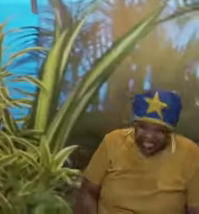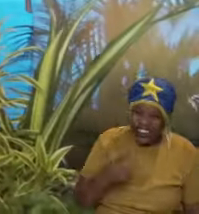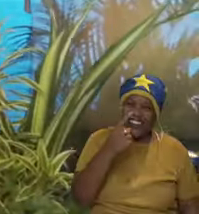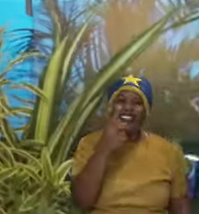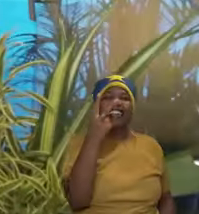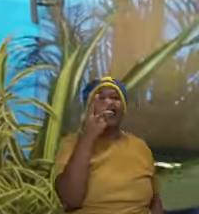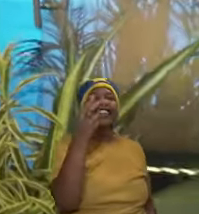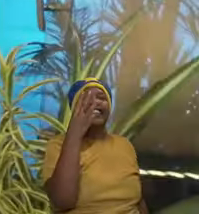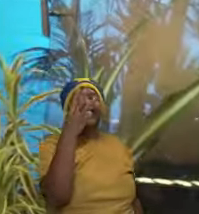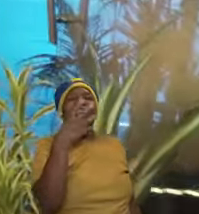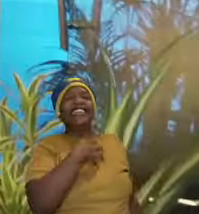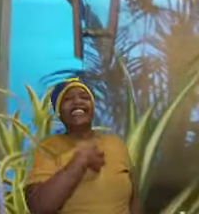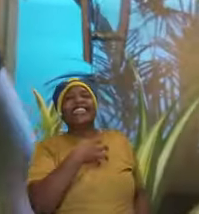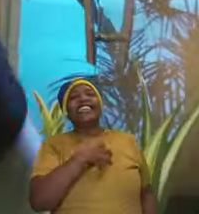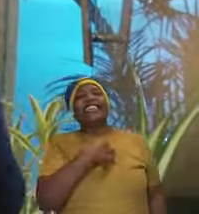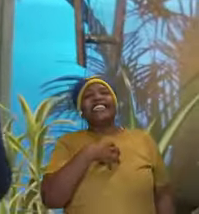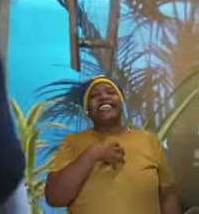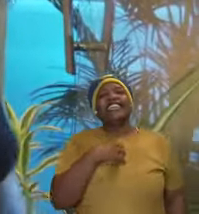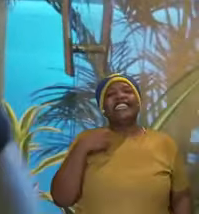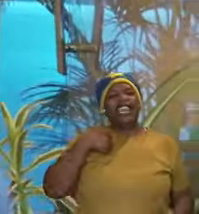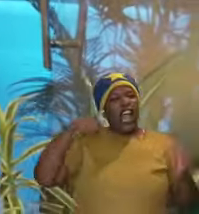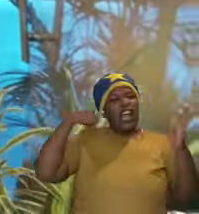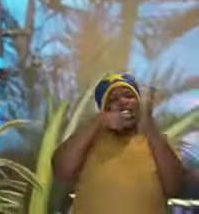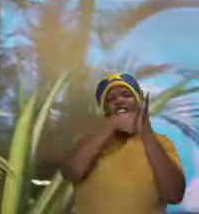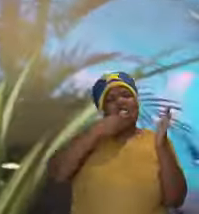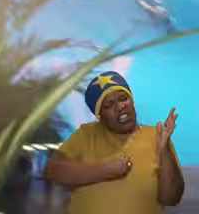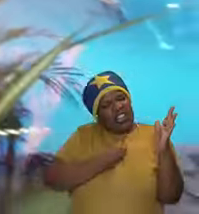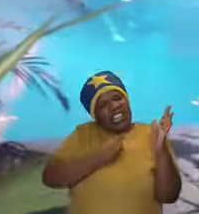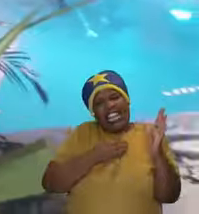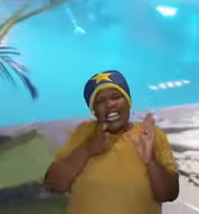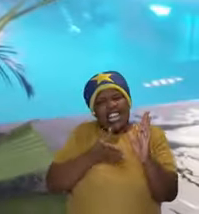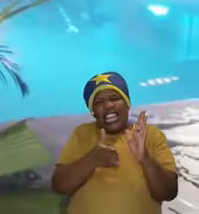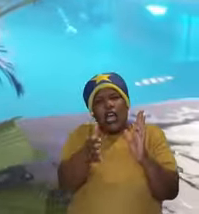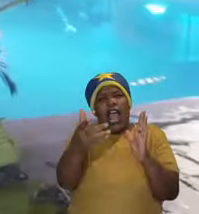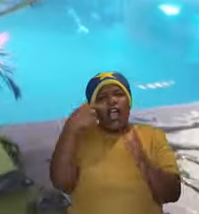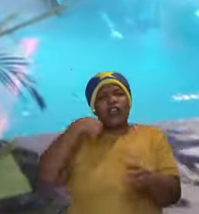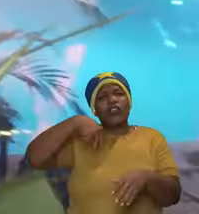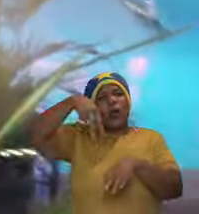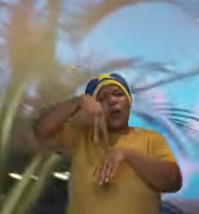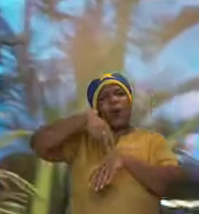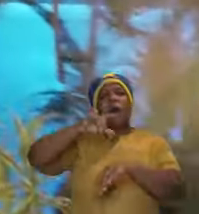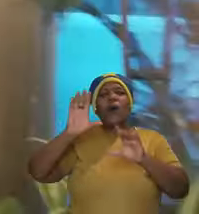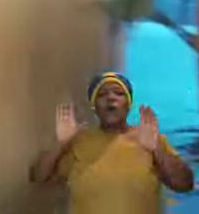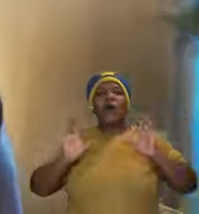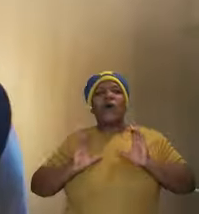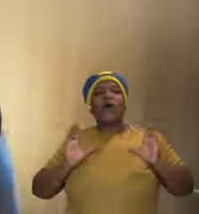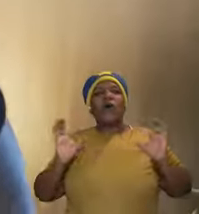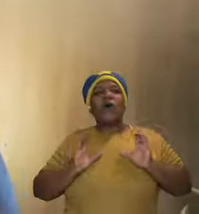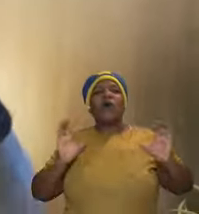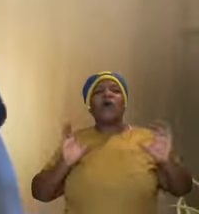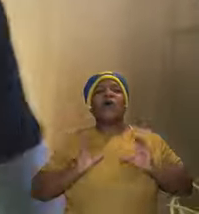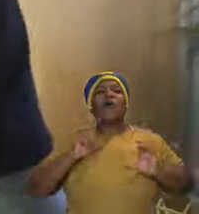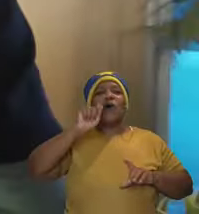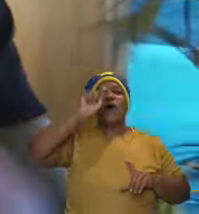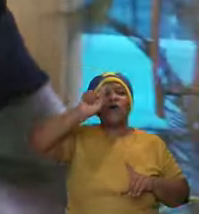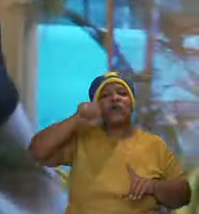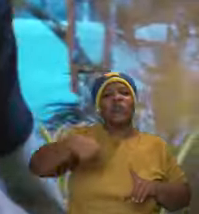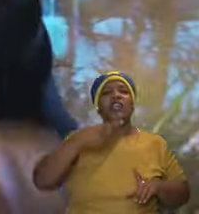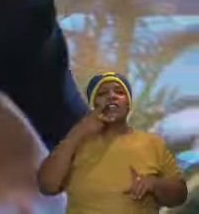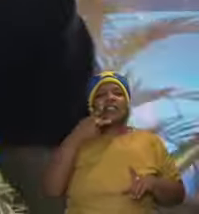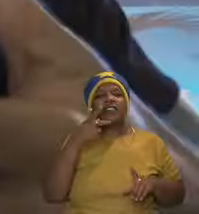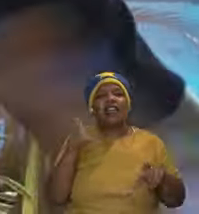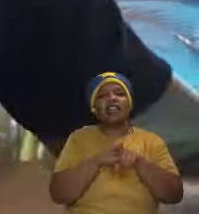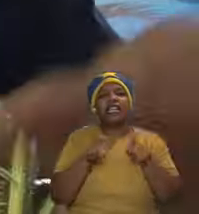Um, dois, três, tipo... Só que inglês, vida sem freio. Tô no meio, milionário do mês. Tipo boom bap